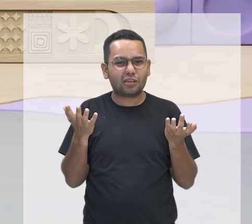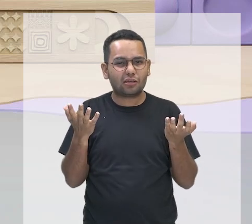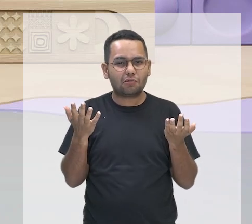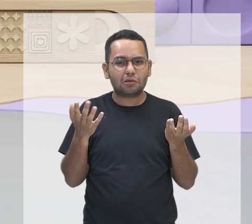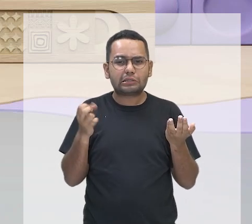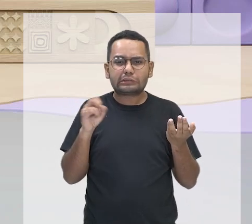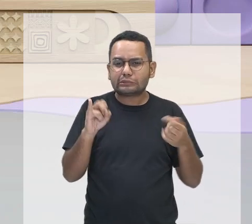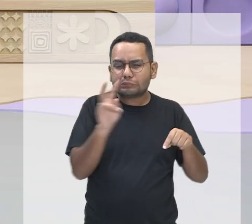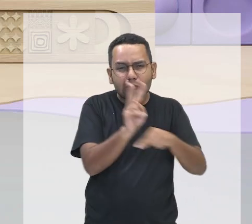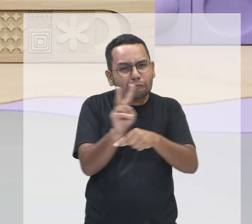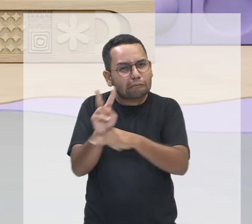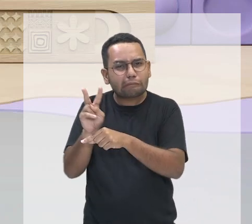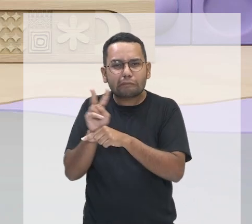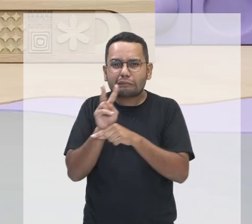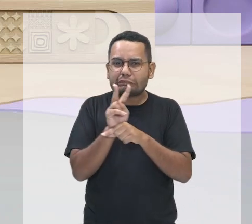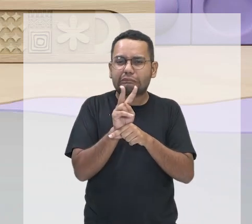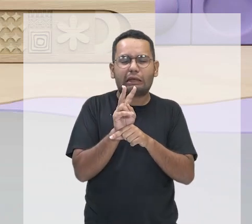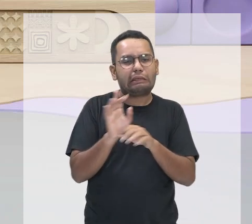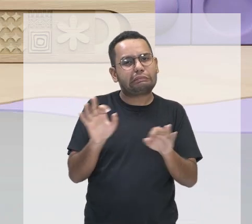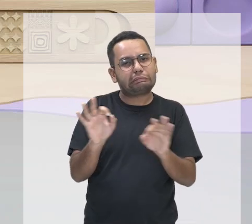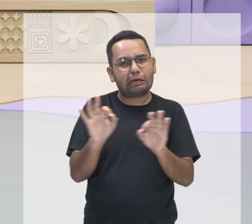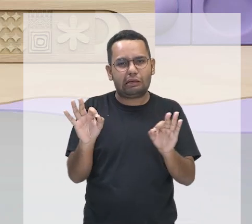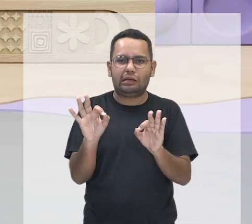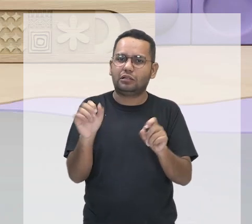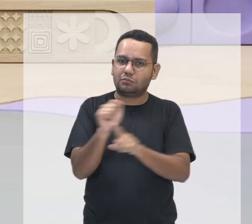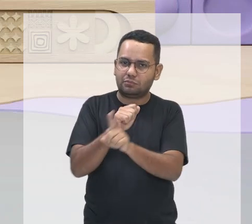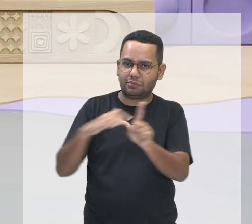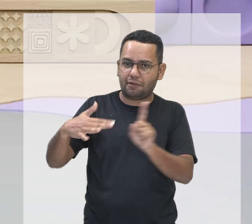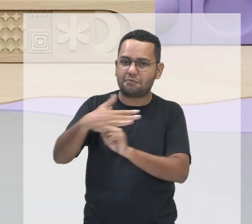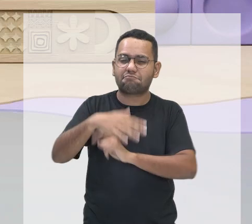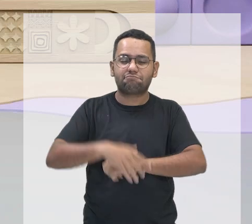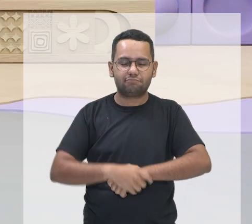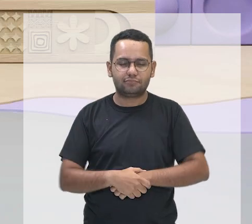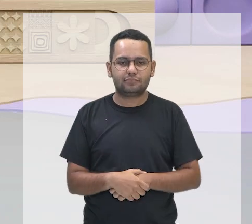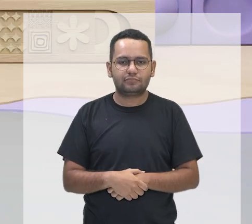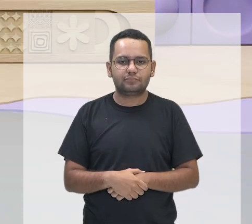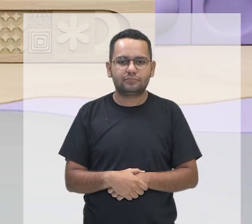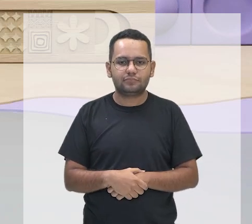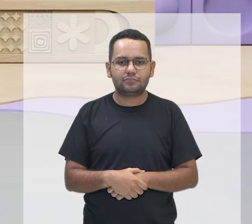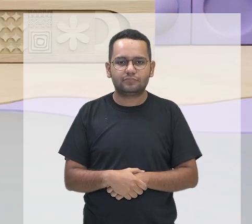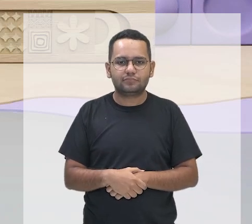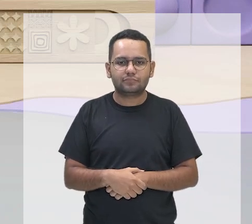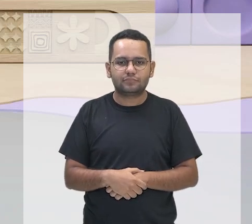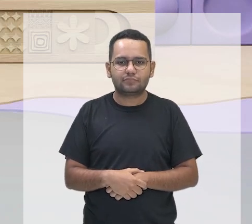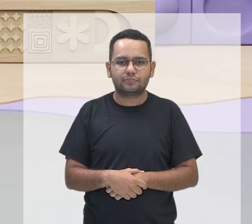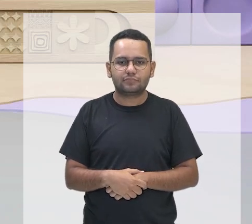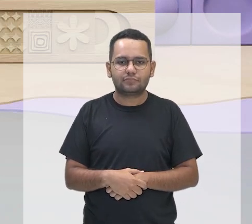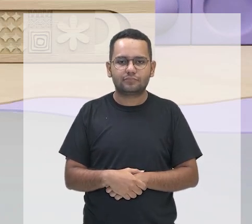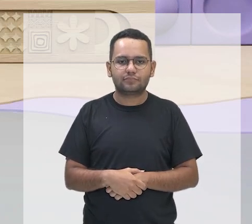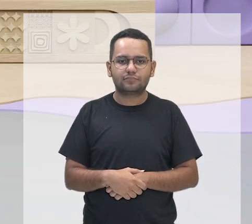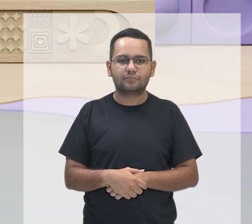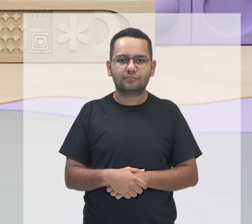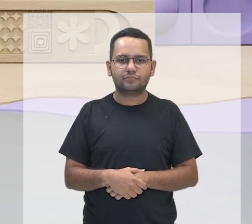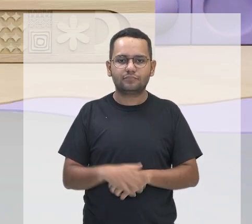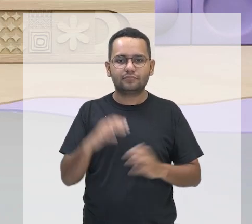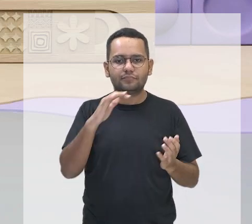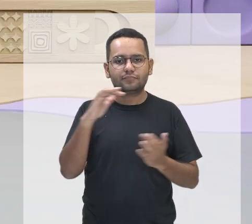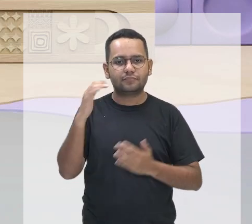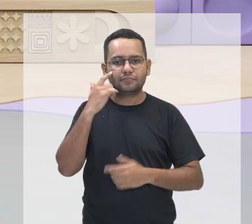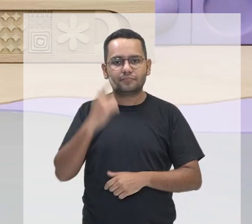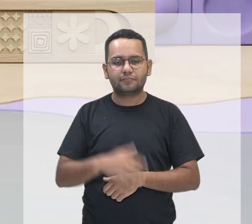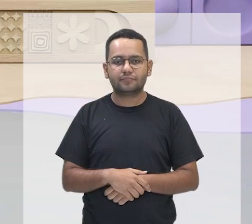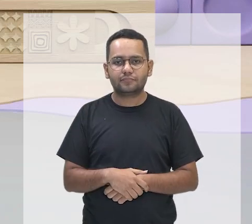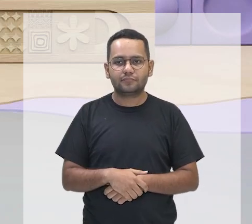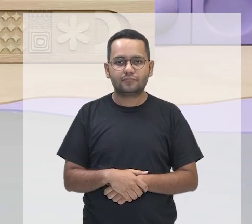ambiente. É uma falta de ética ambiental. Né? Vamos ver um outro exemplo de princípio, a não